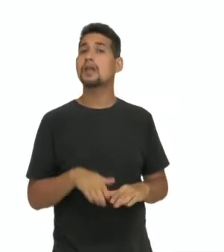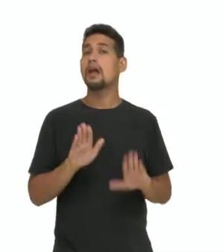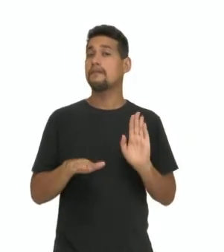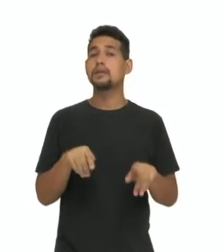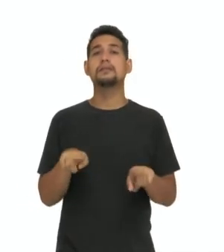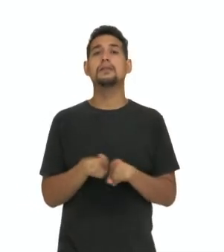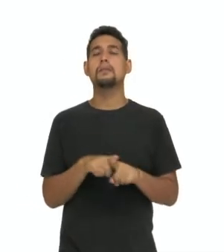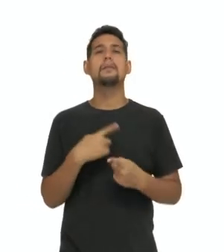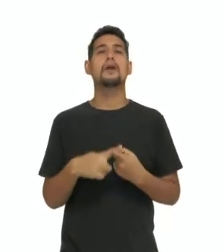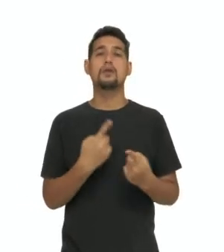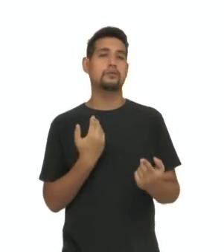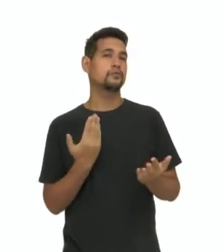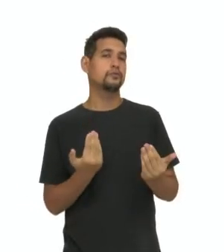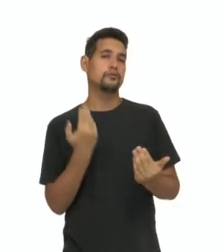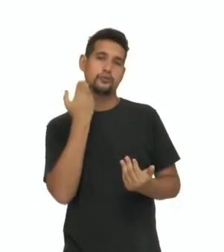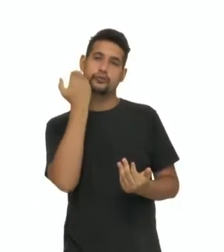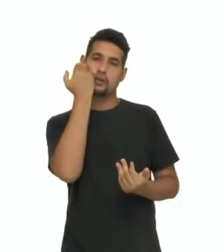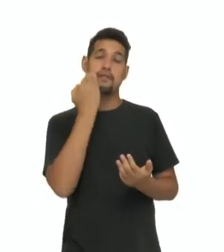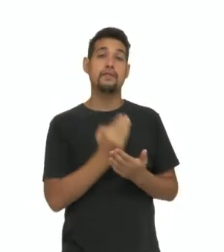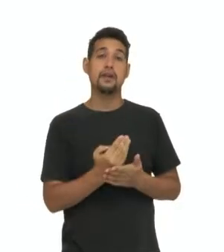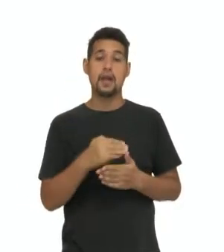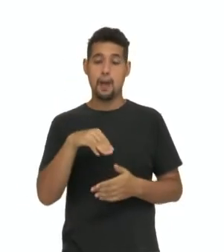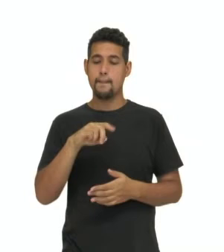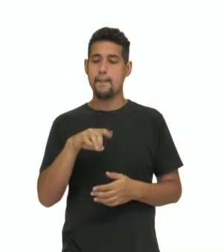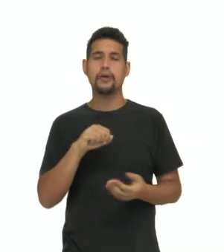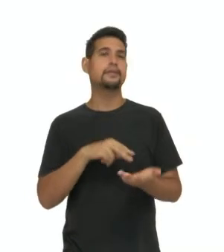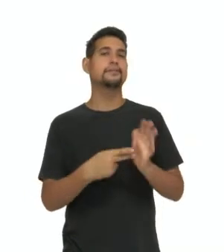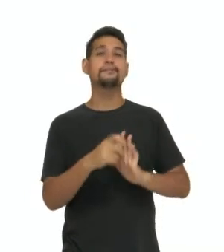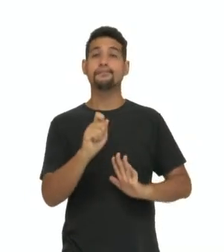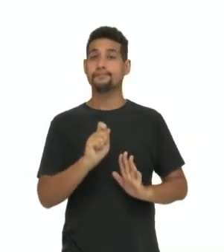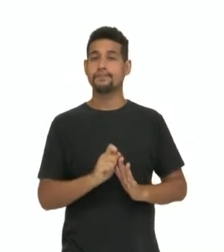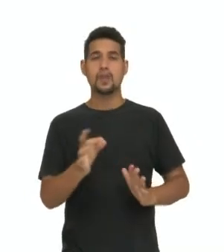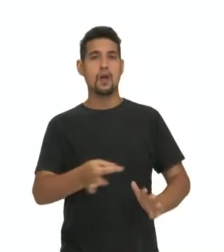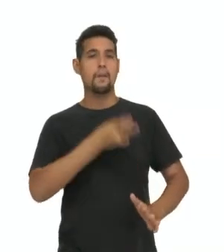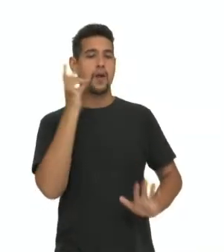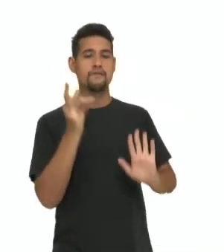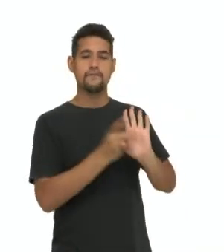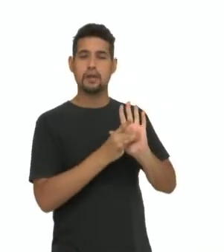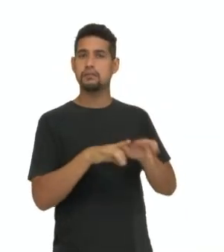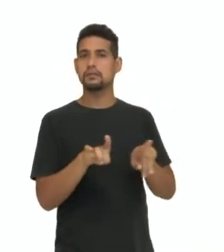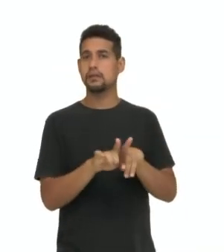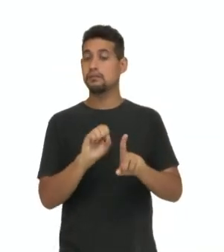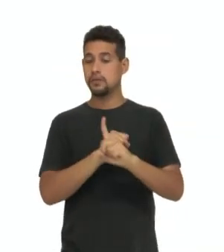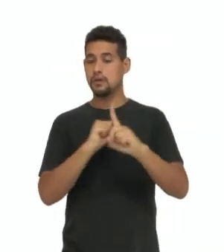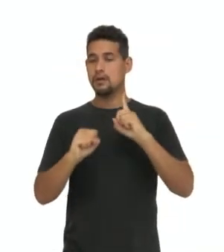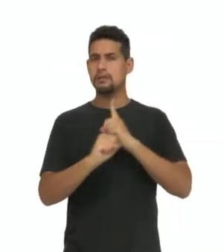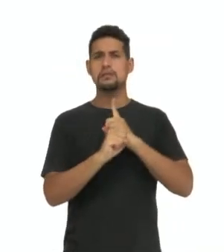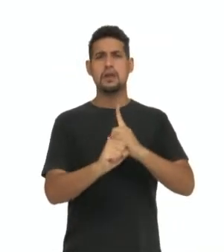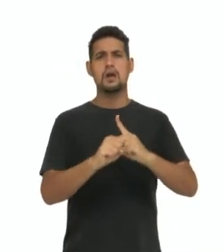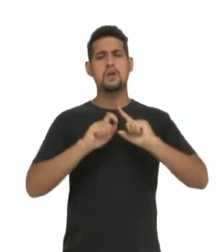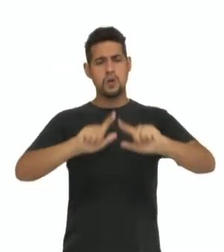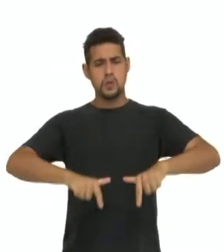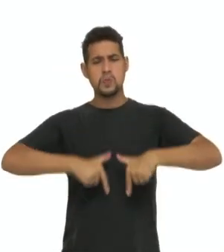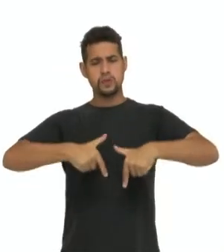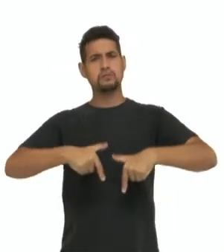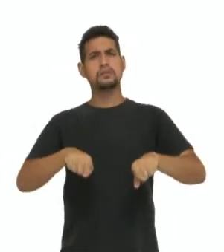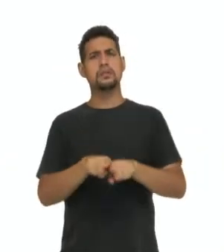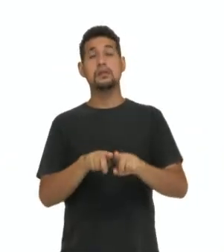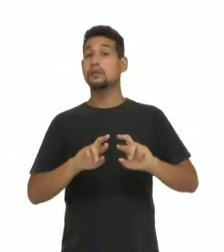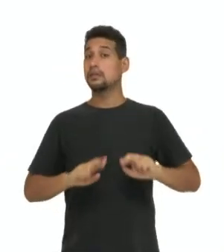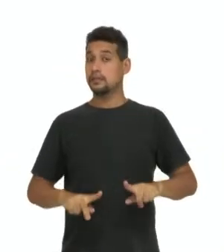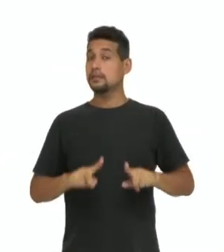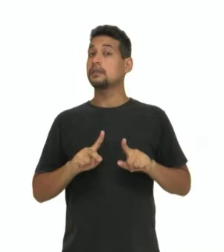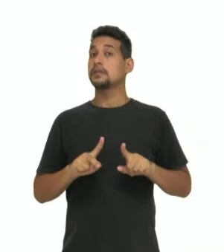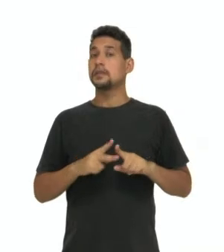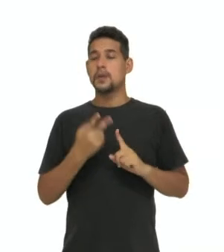Talvez, para os adolescentes, a moda seja, antes de tudo, uma afirmação social, um meio de expressão fora de seus